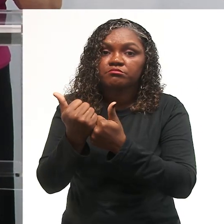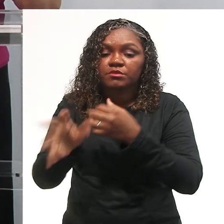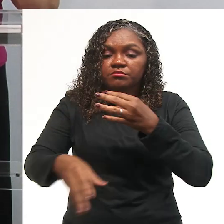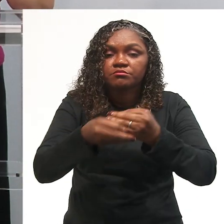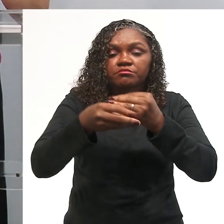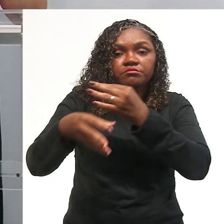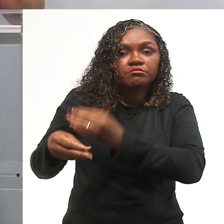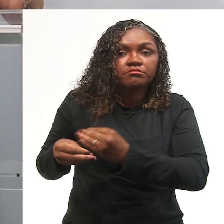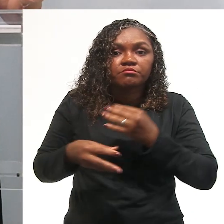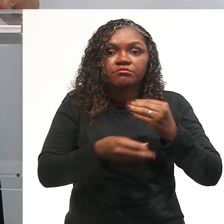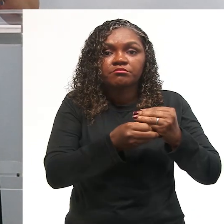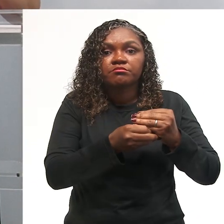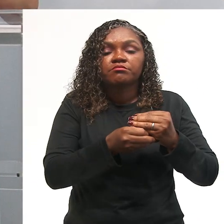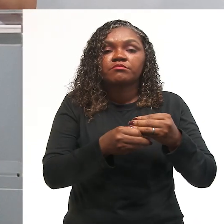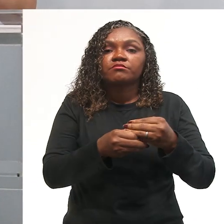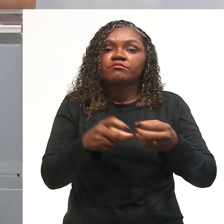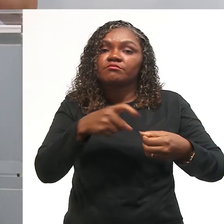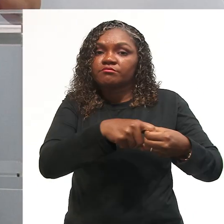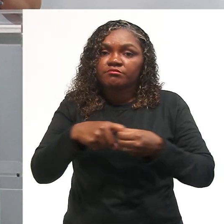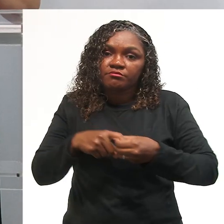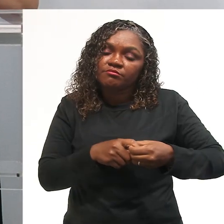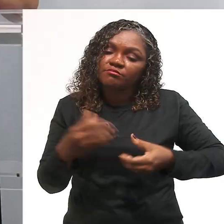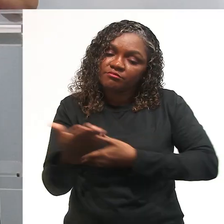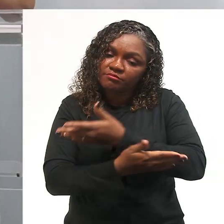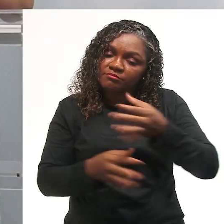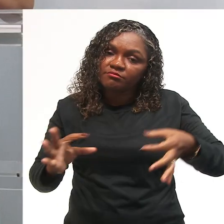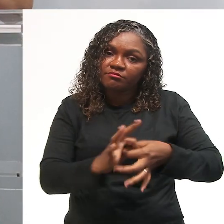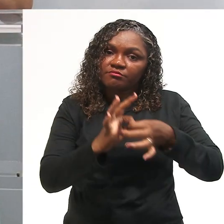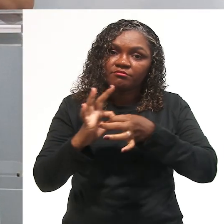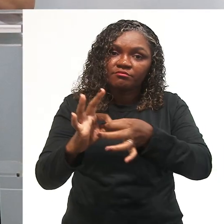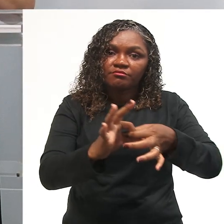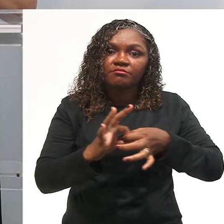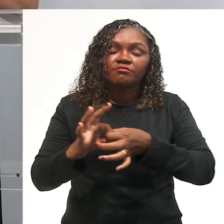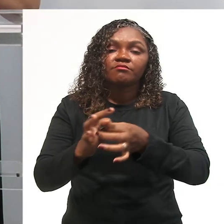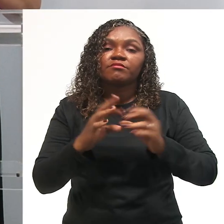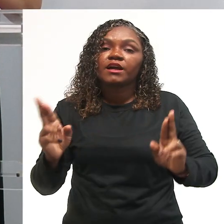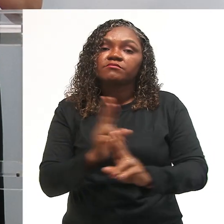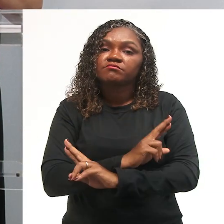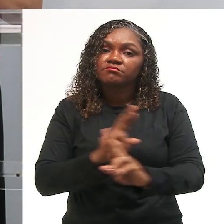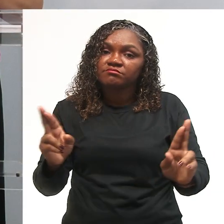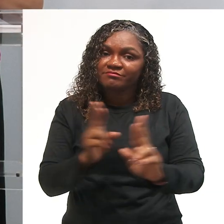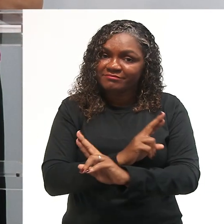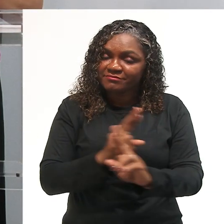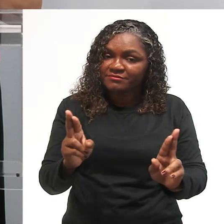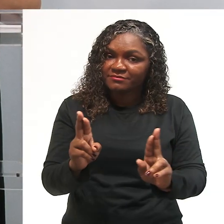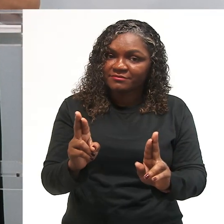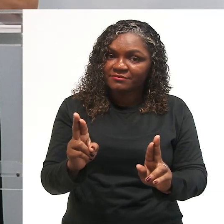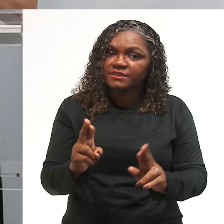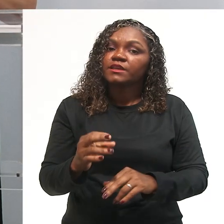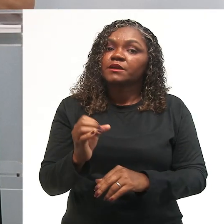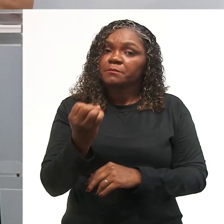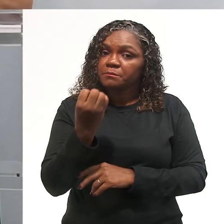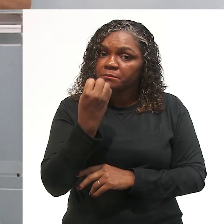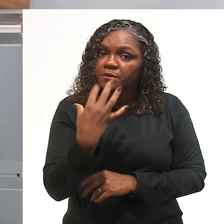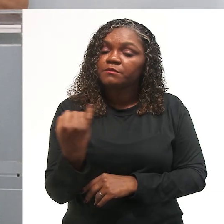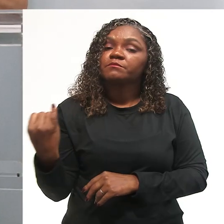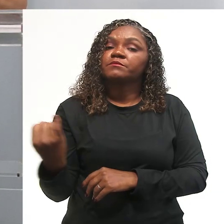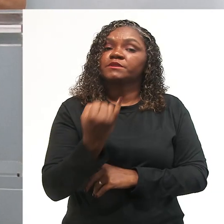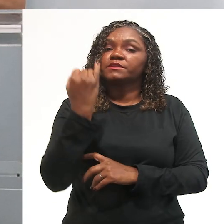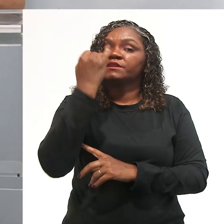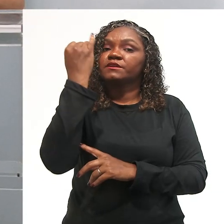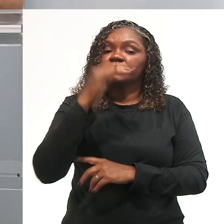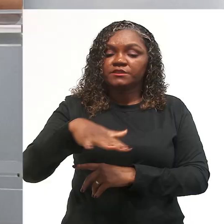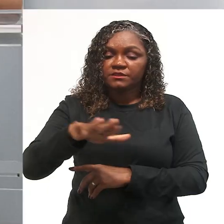o outro fez, em parcerias, né? O relacionamento interpessoal é muito importante